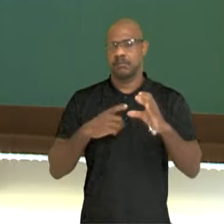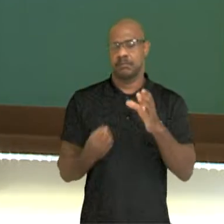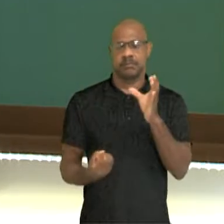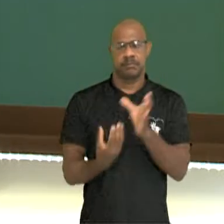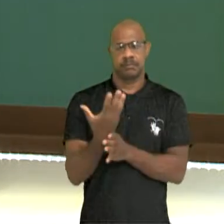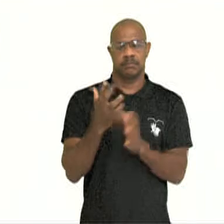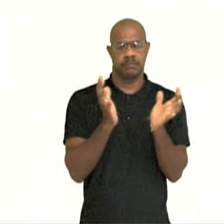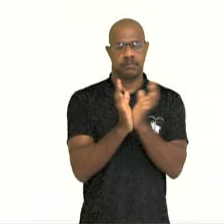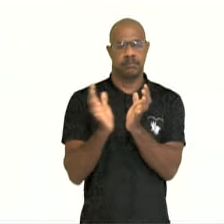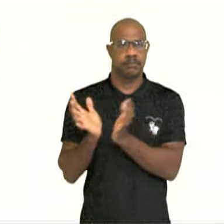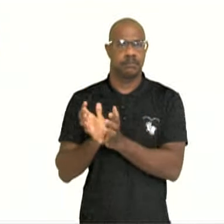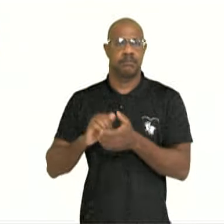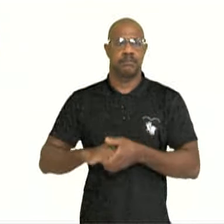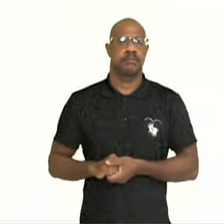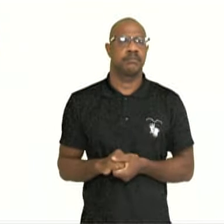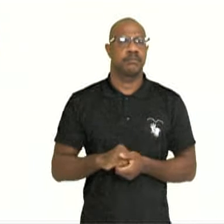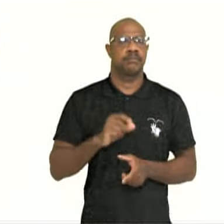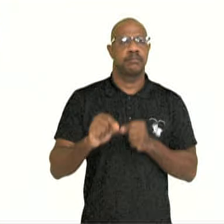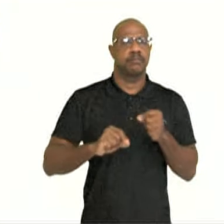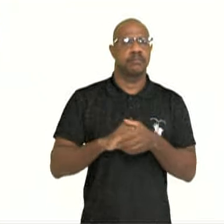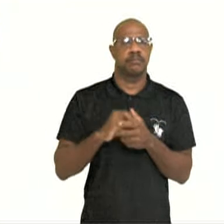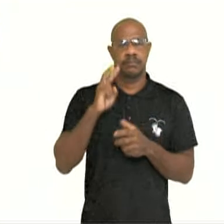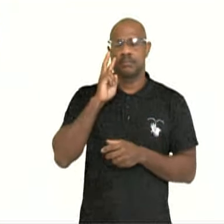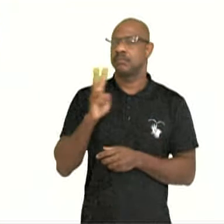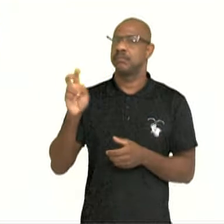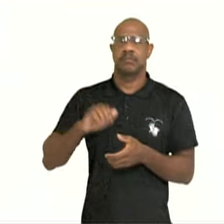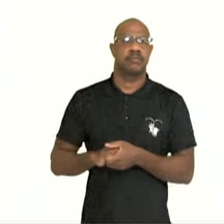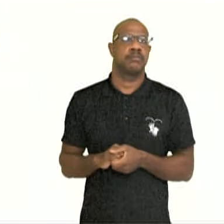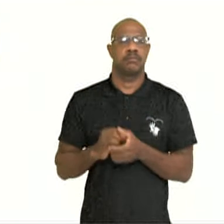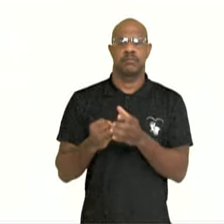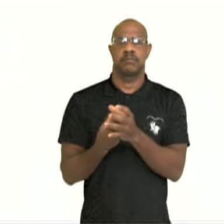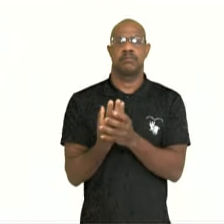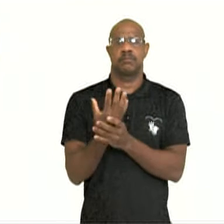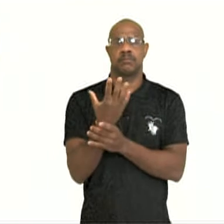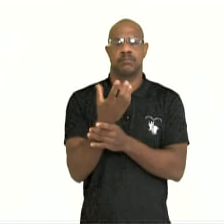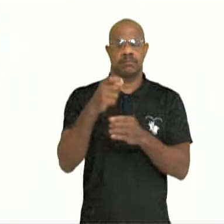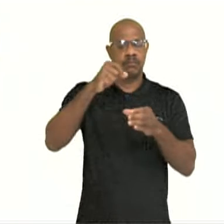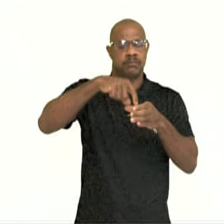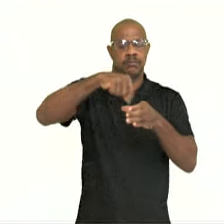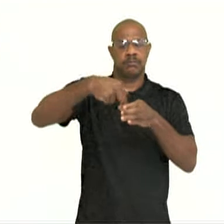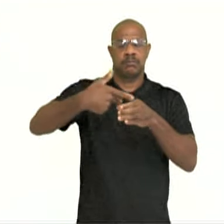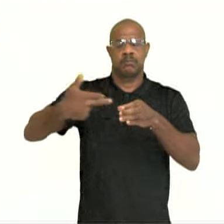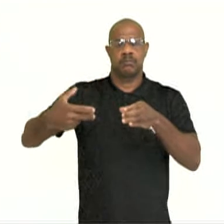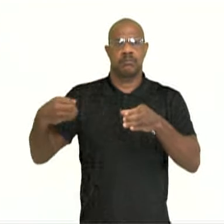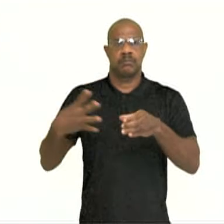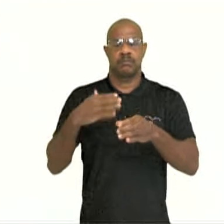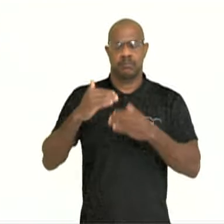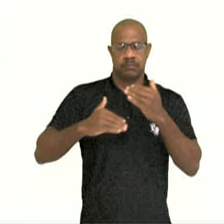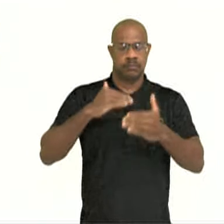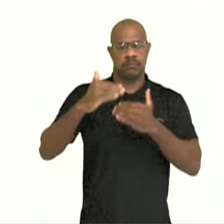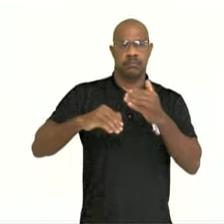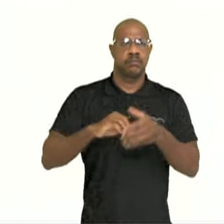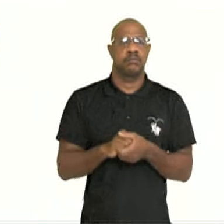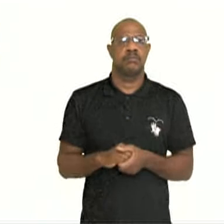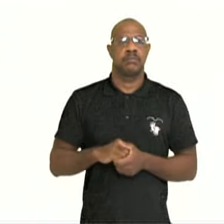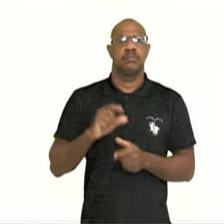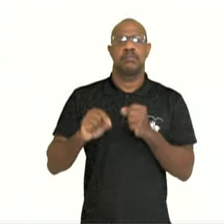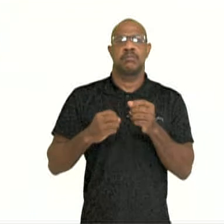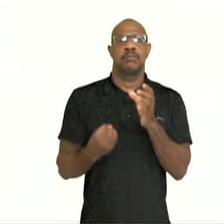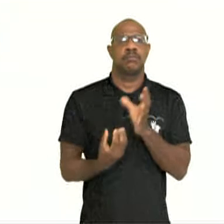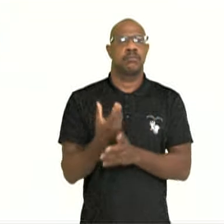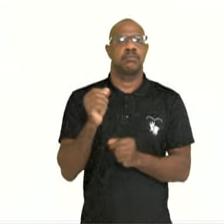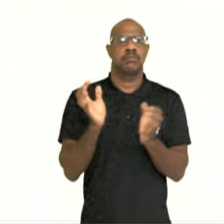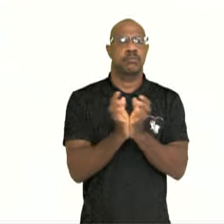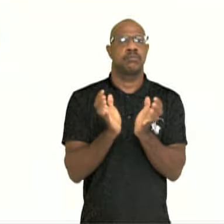neste grupo. Aqui então chama atenção para as flores e frutos, que é a última novidade evolutiva que deu origem ao grupo